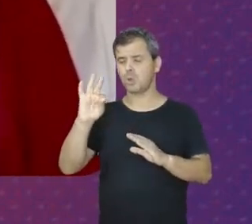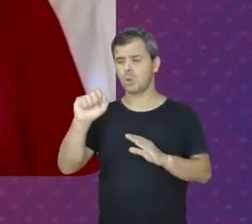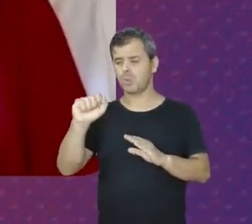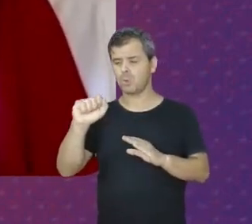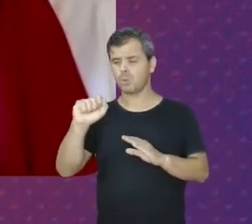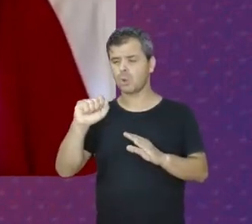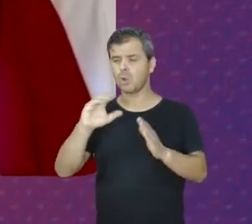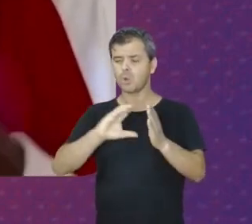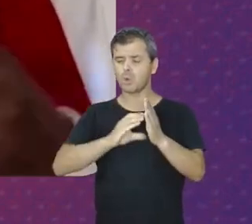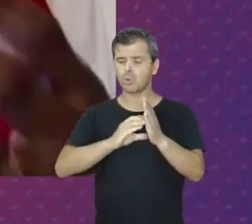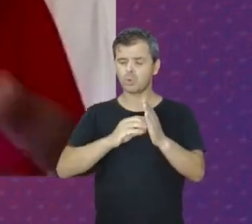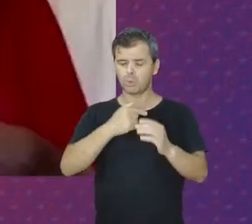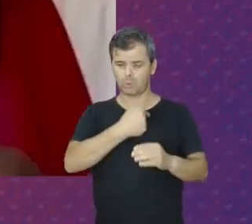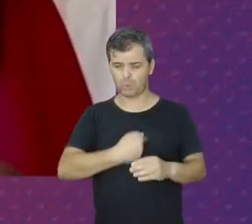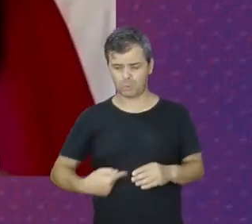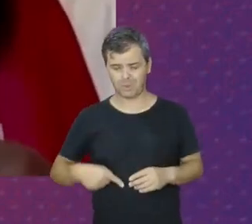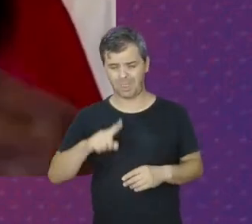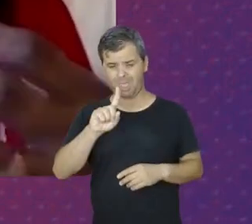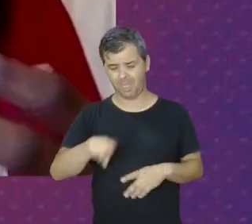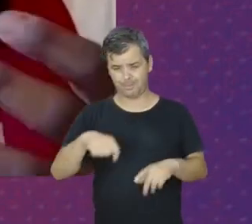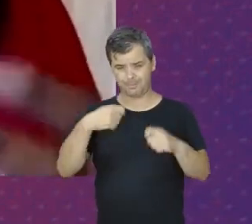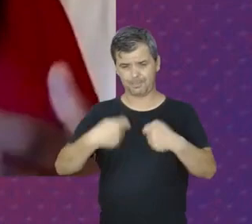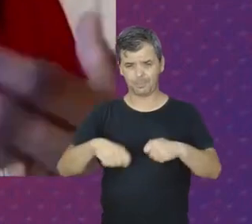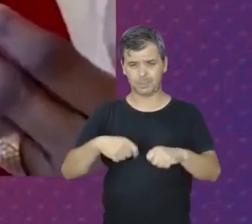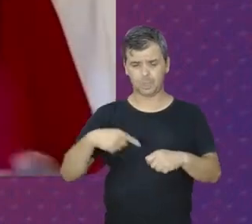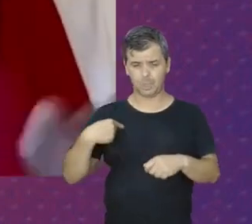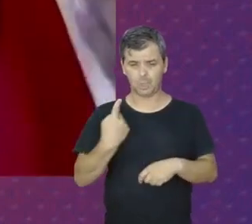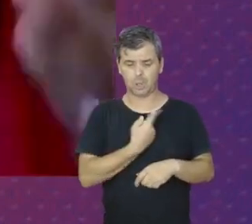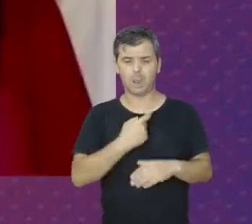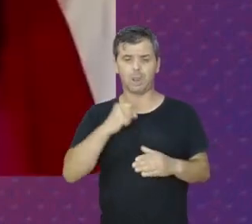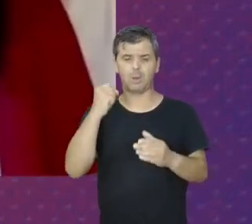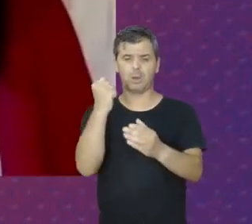concursos públicos. É necessário que a gente possa